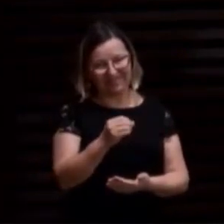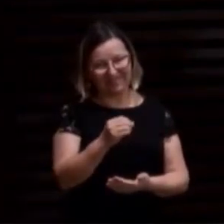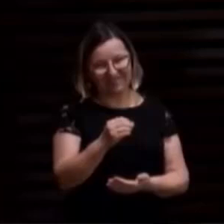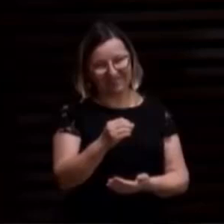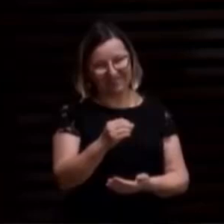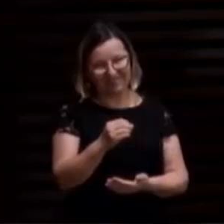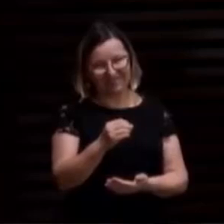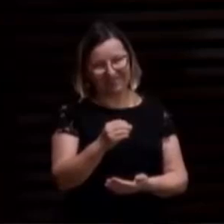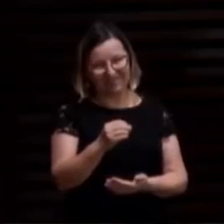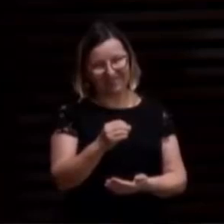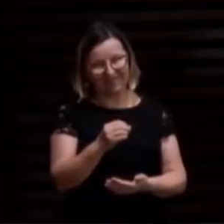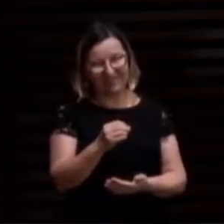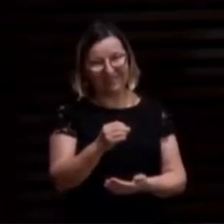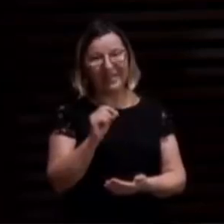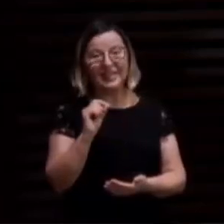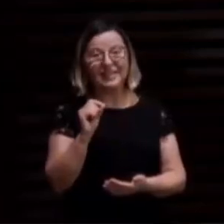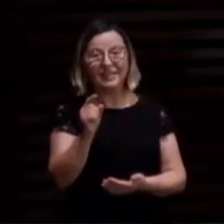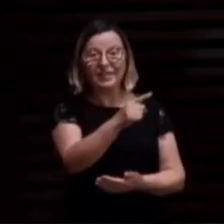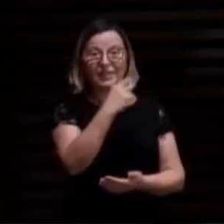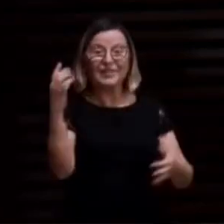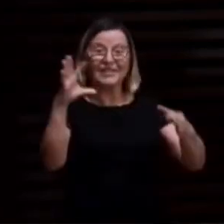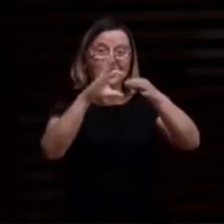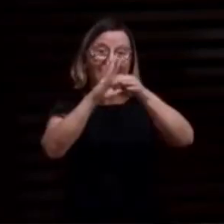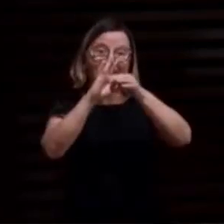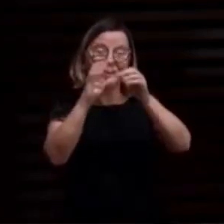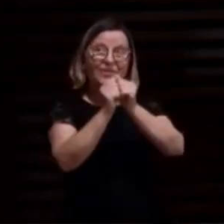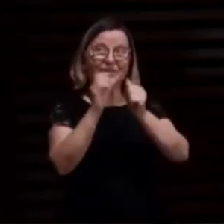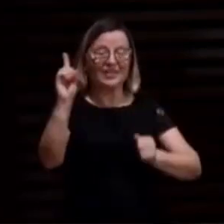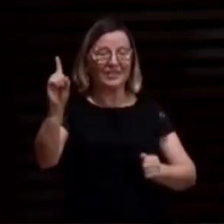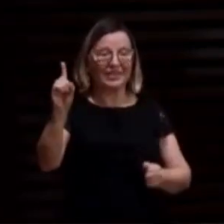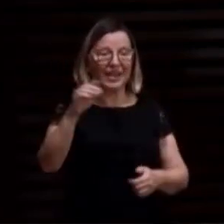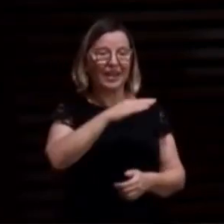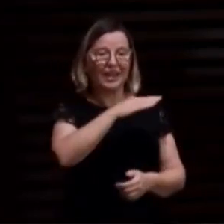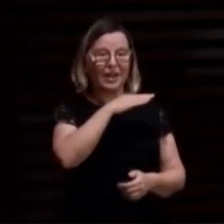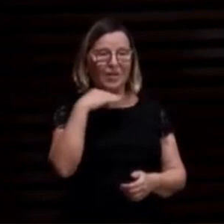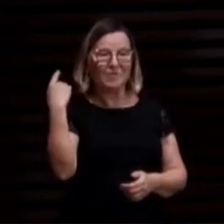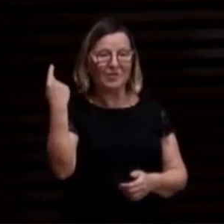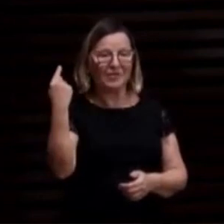que nos reconcilia com Deus é a morte do seu Filho.